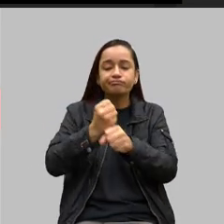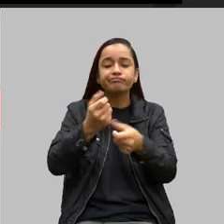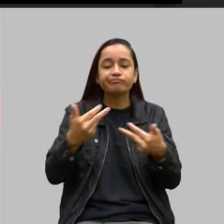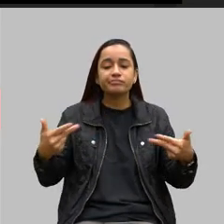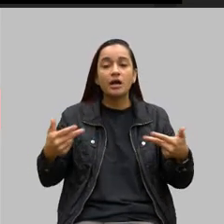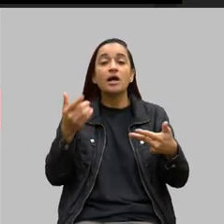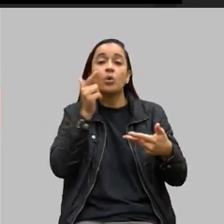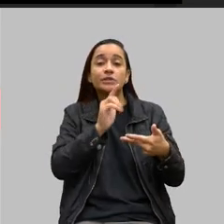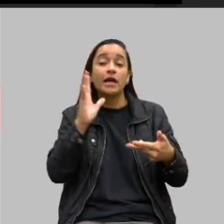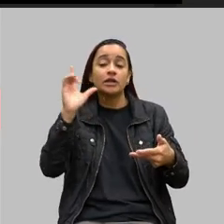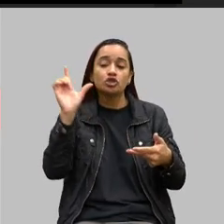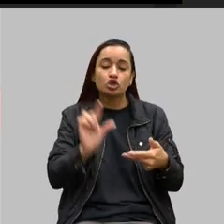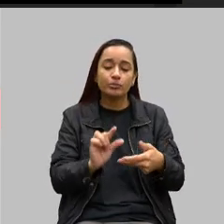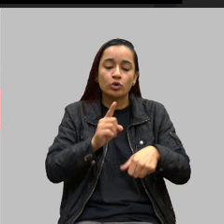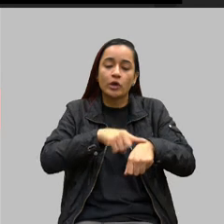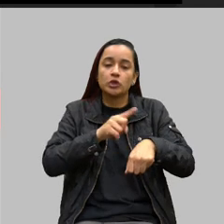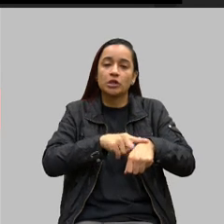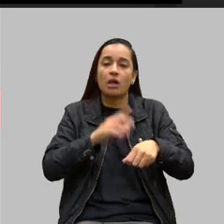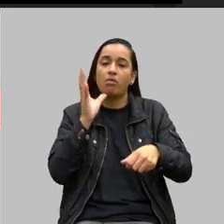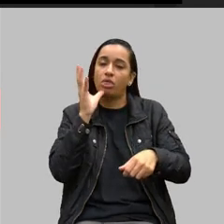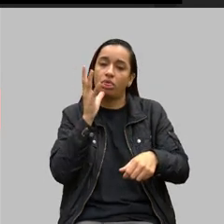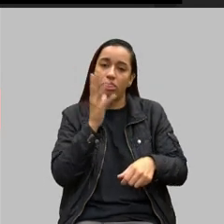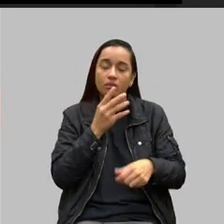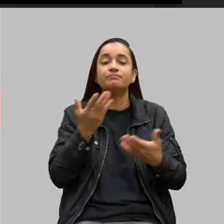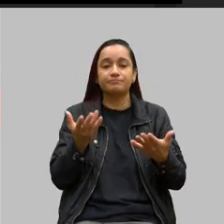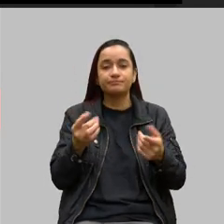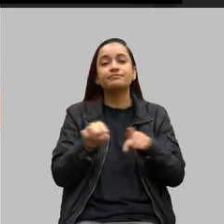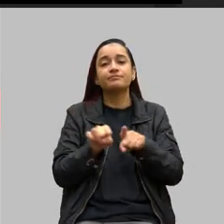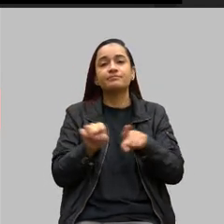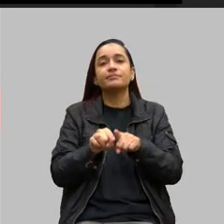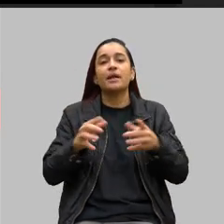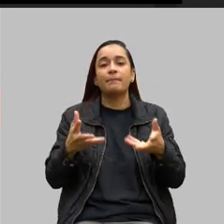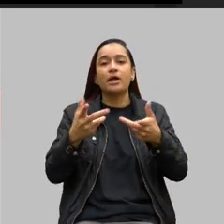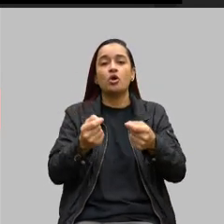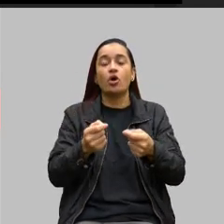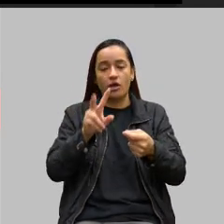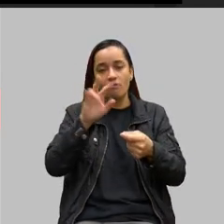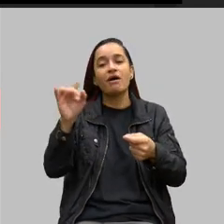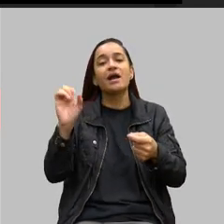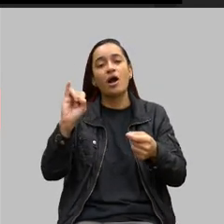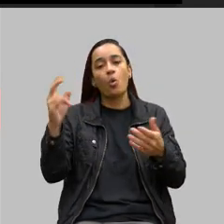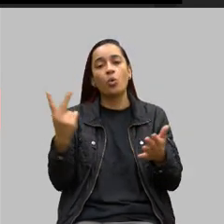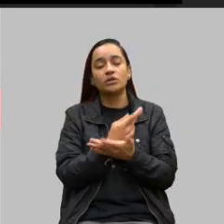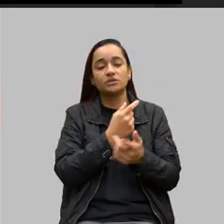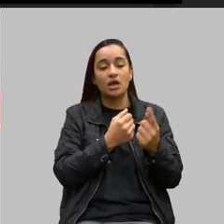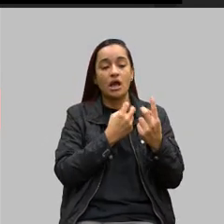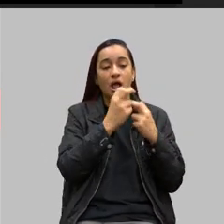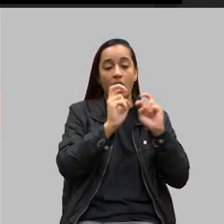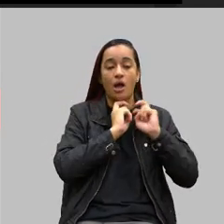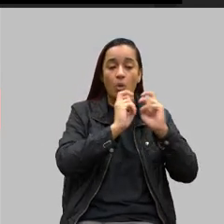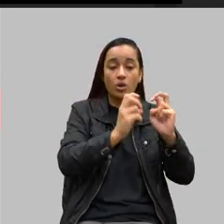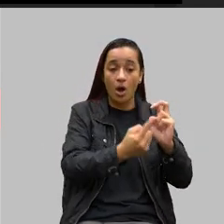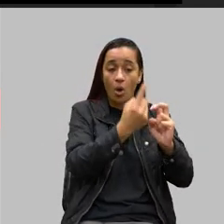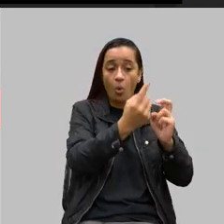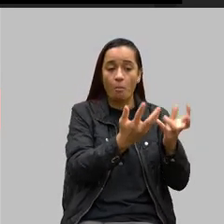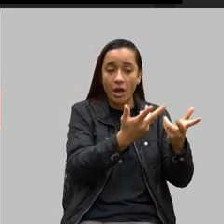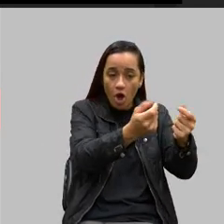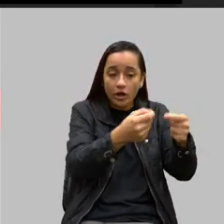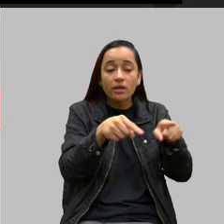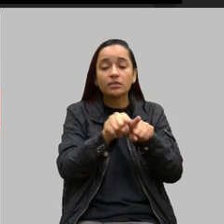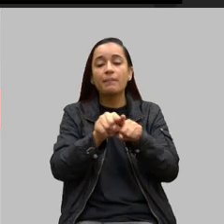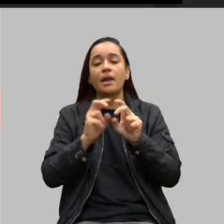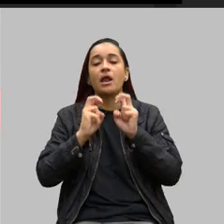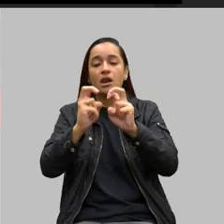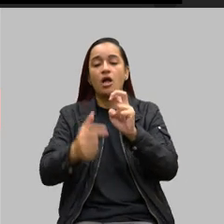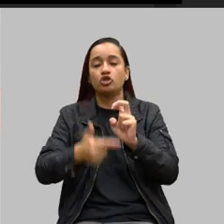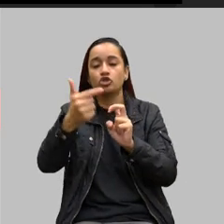médio né E muito mais melhorias virão com a expansão da linha um né Eh e a e a construção da linha dois Vale mencionar